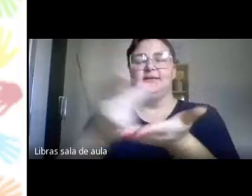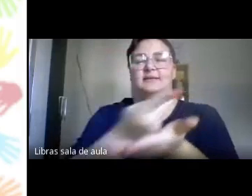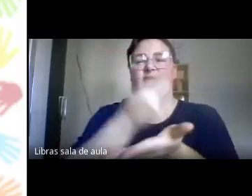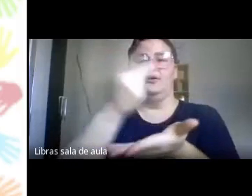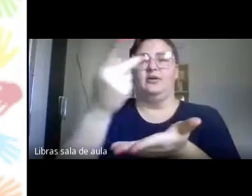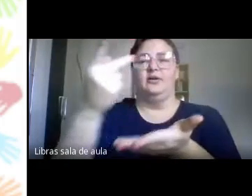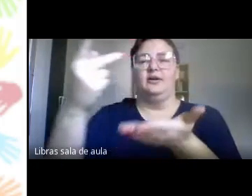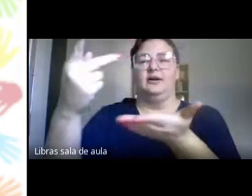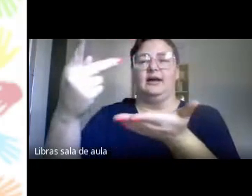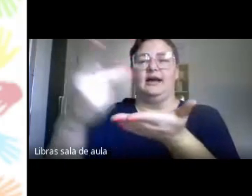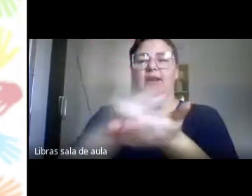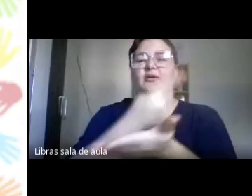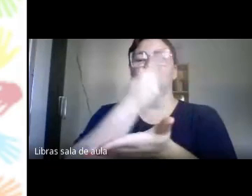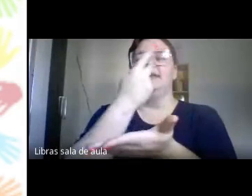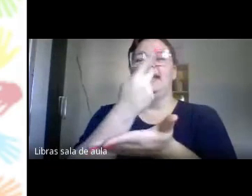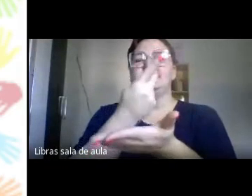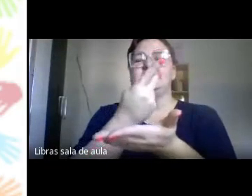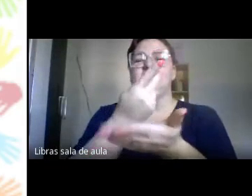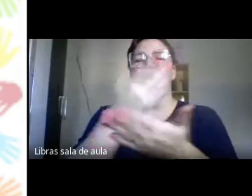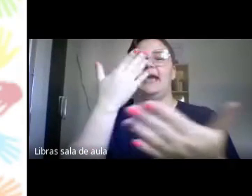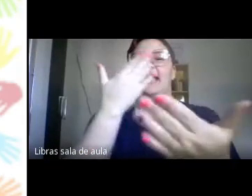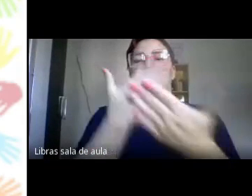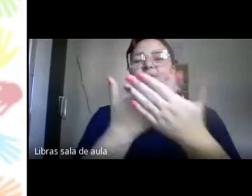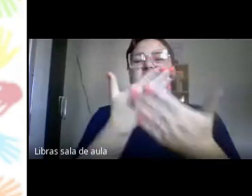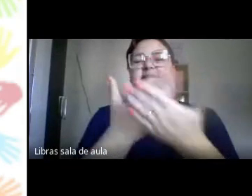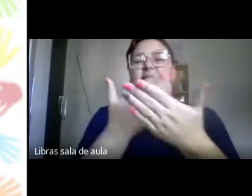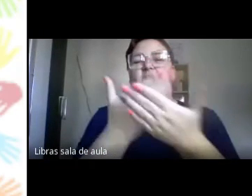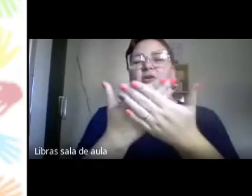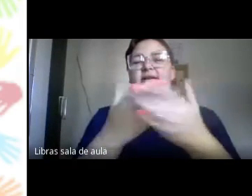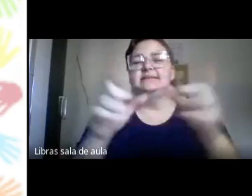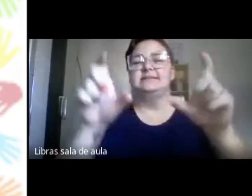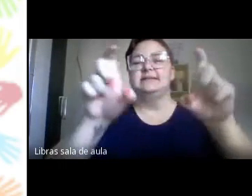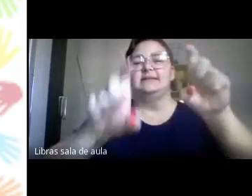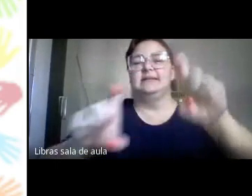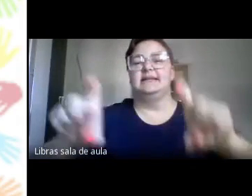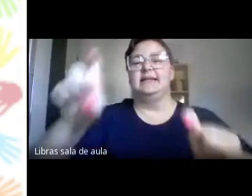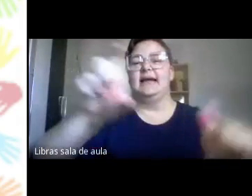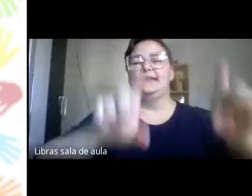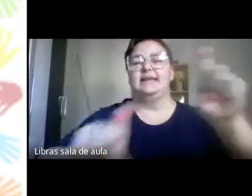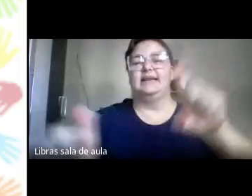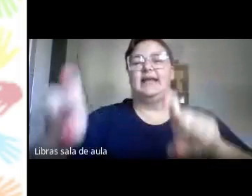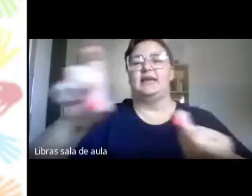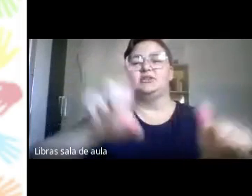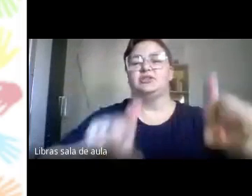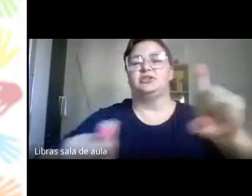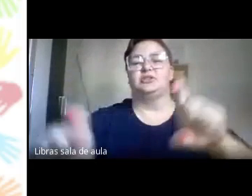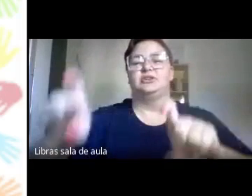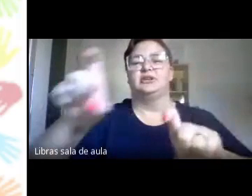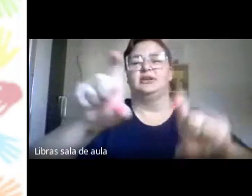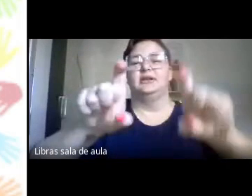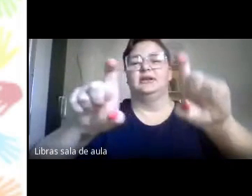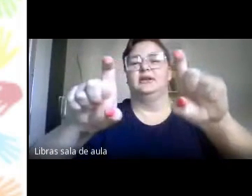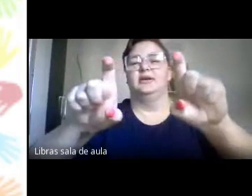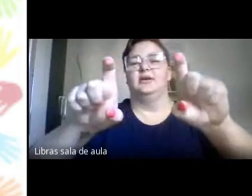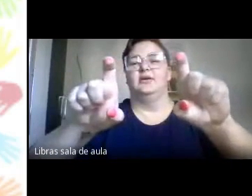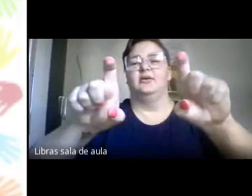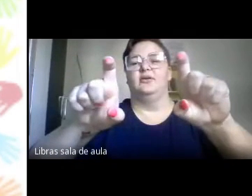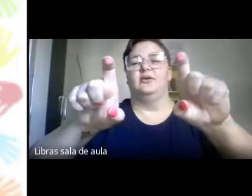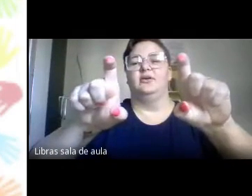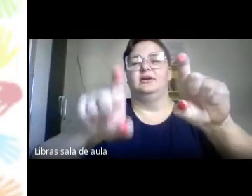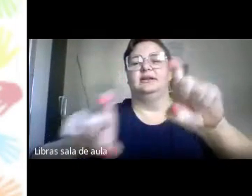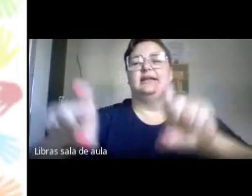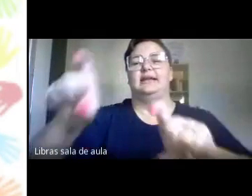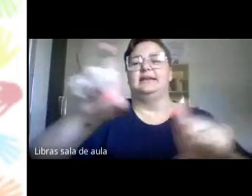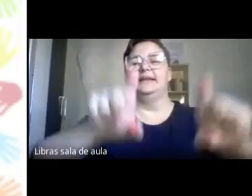acontecem, ó, acontecem as aulas na internet.